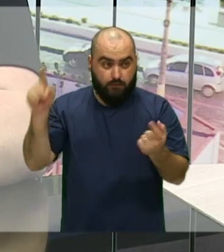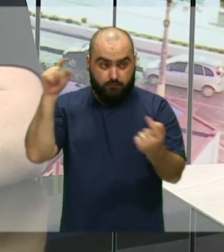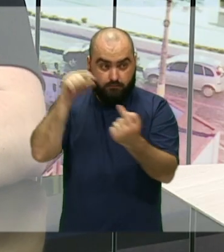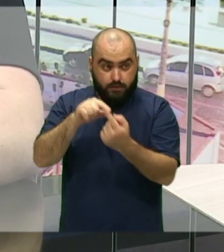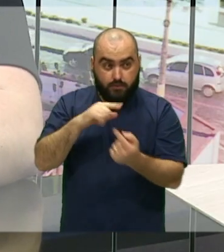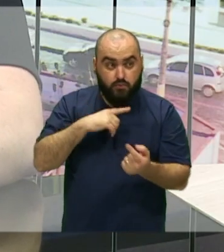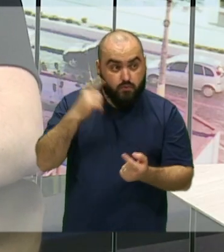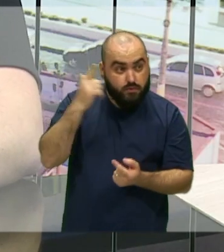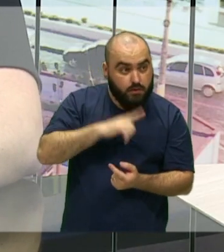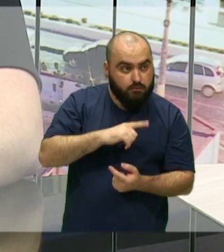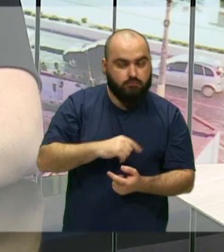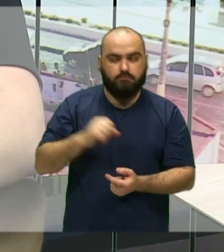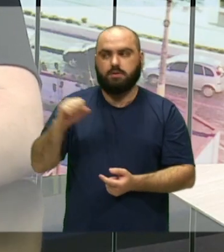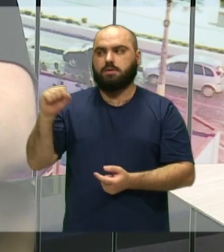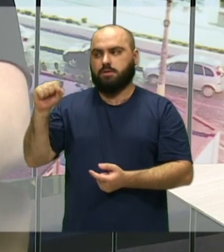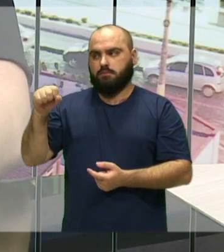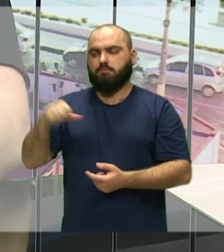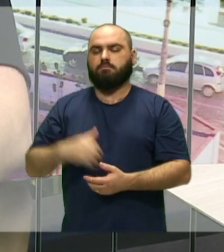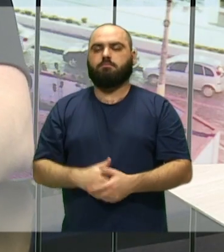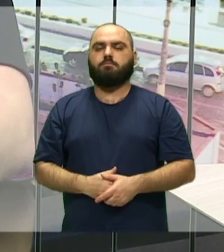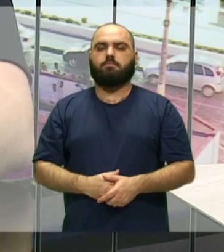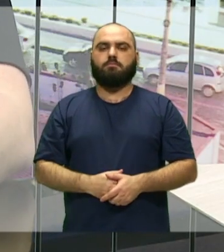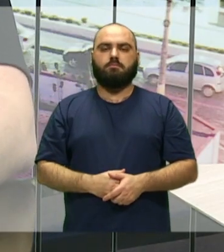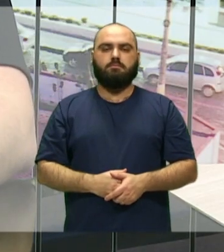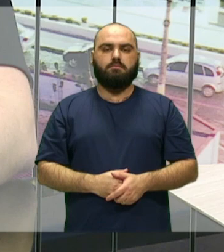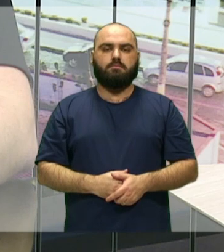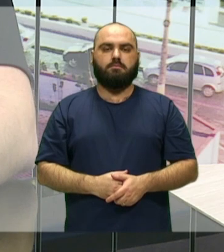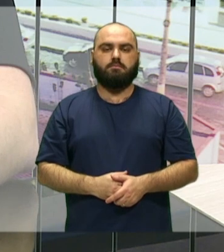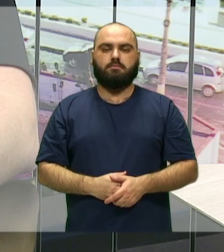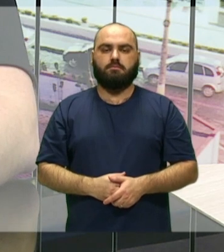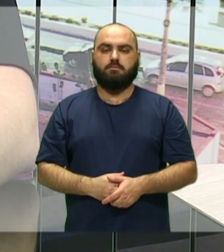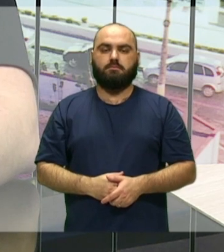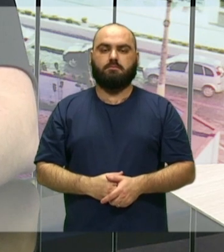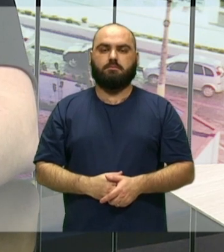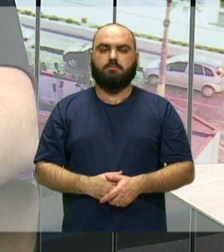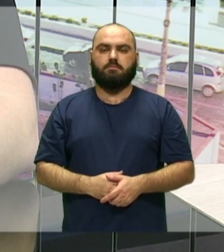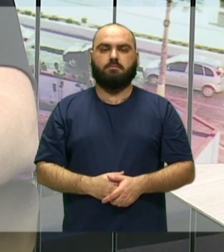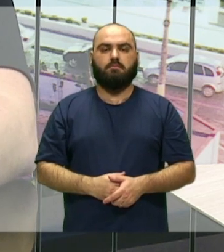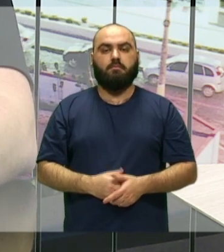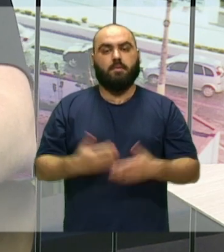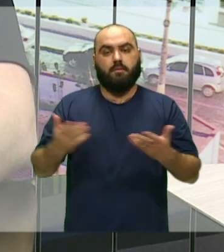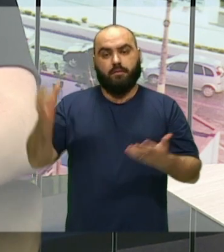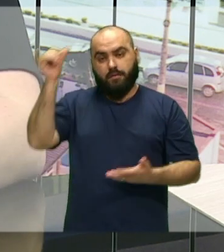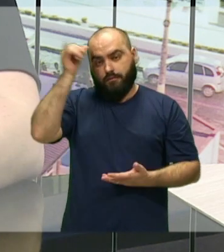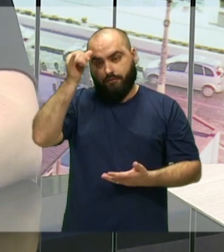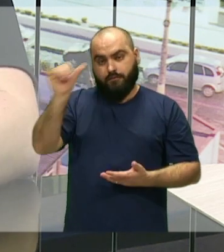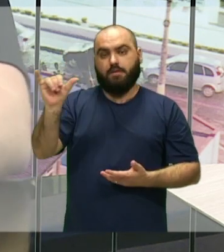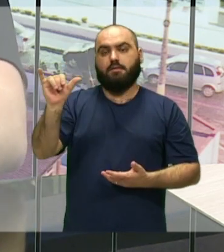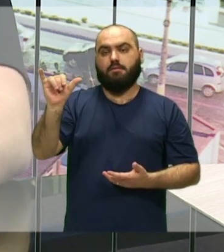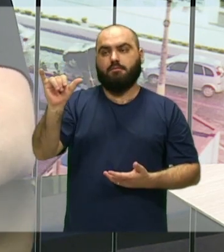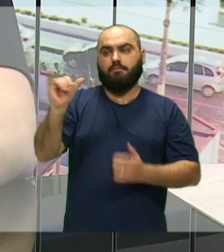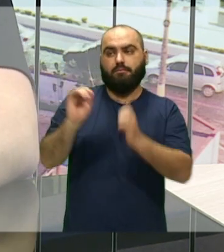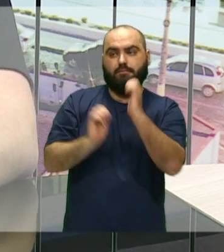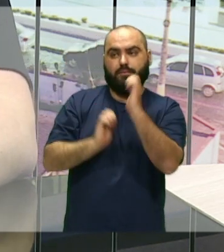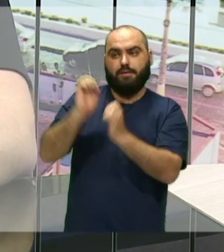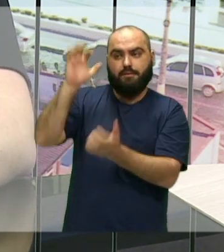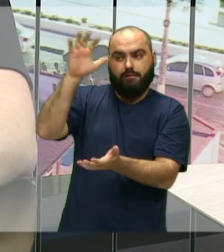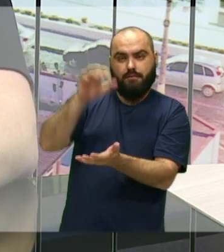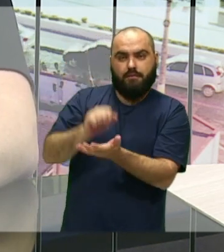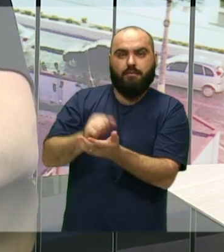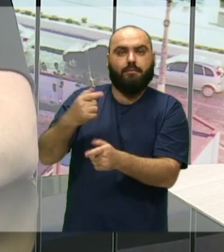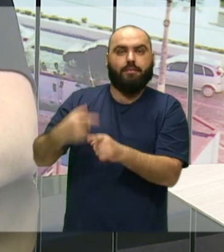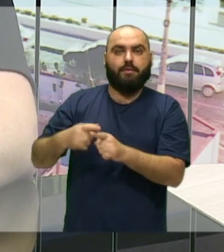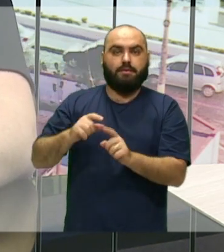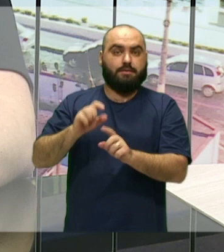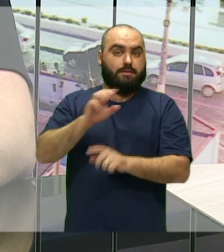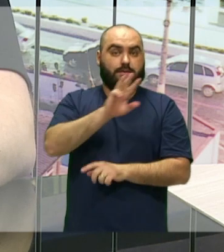acontece para evitar que as empresas inscrevam todos os objetivos porque lá na no site você